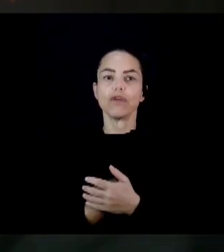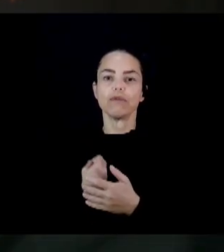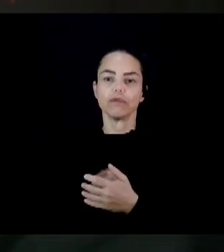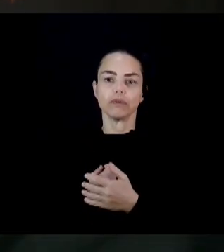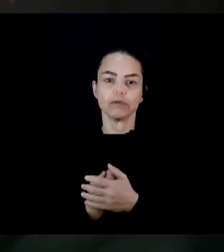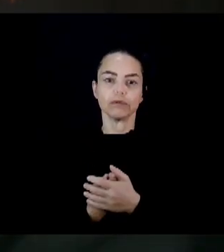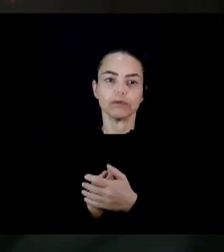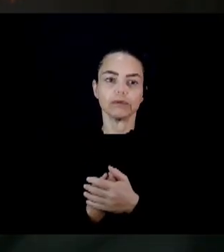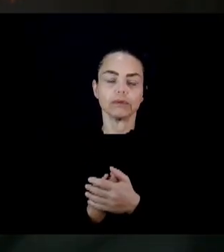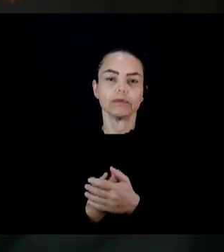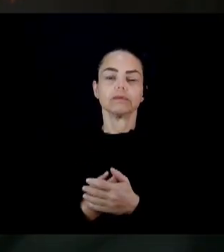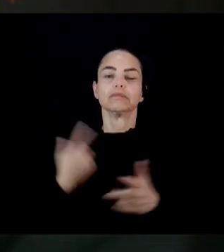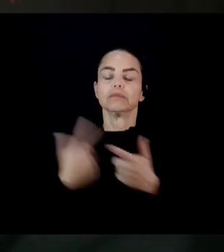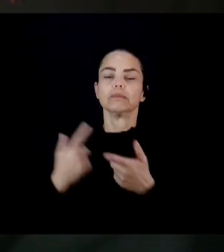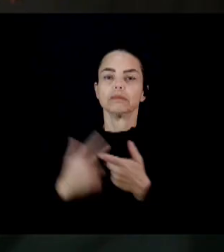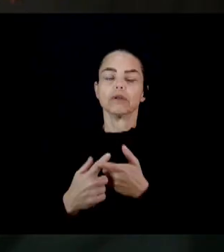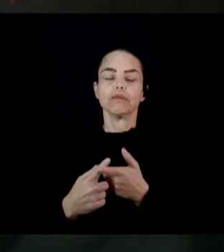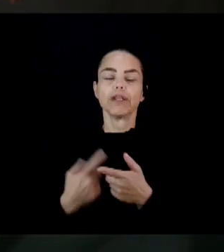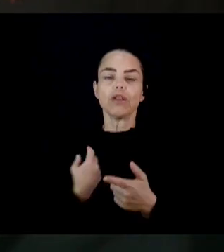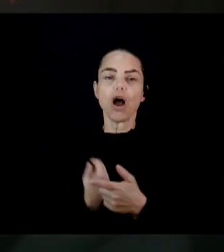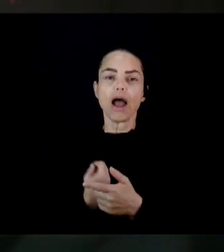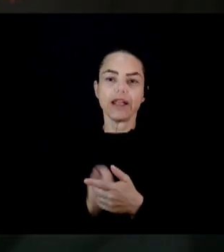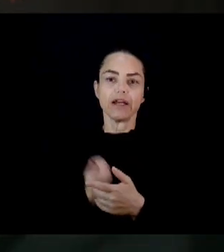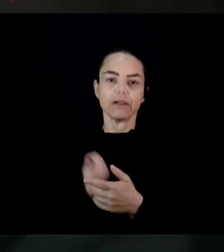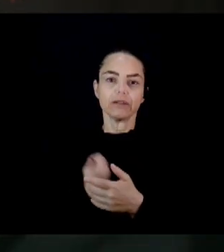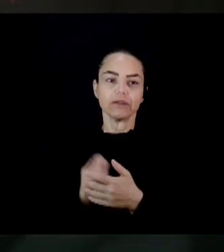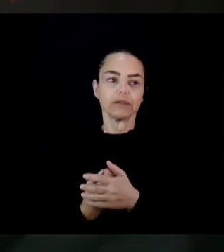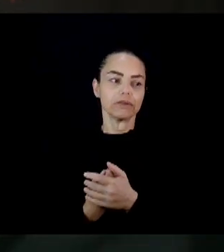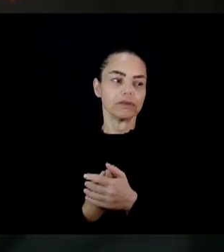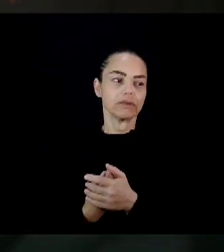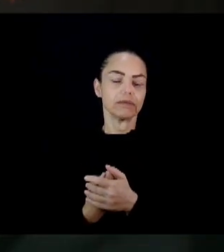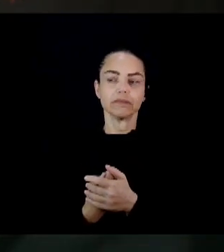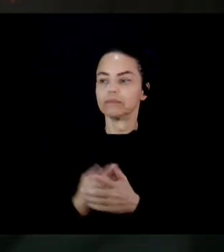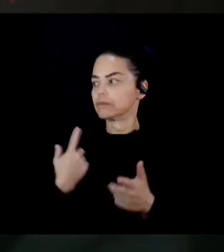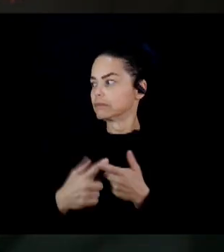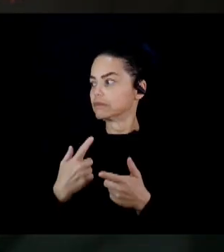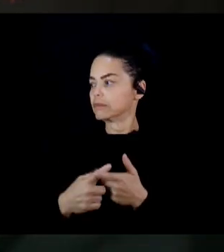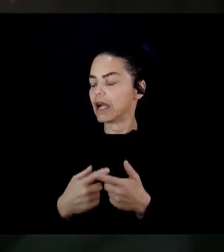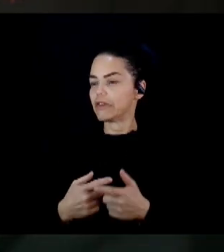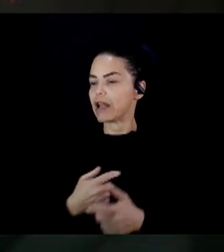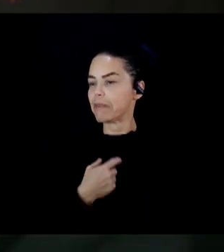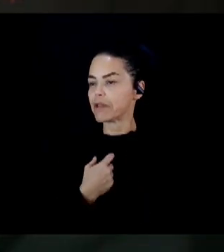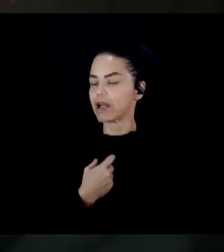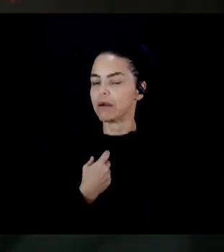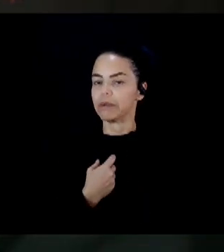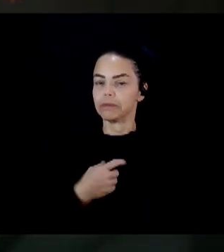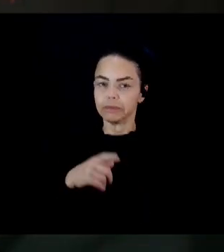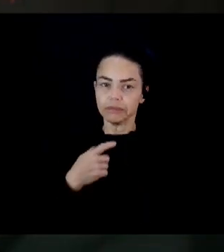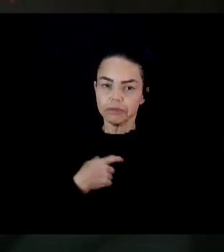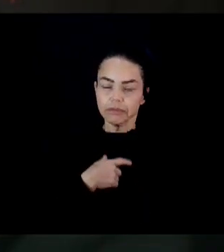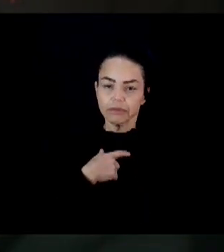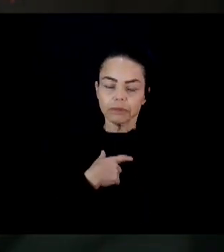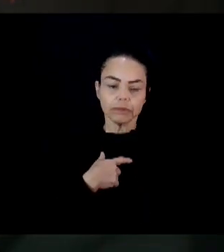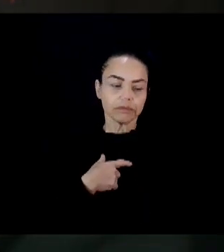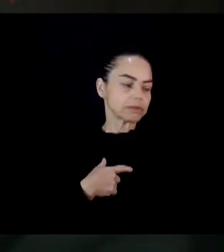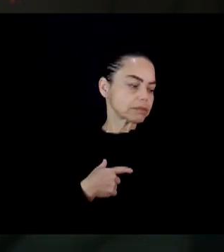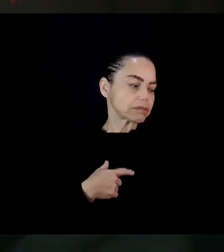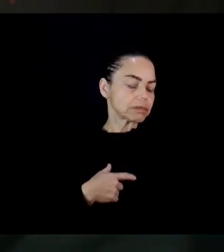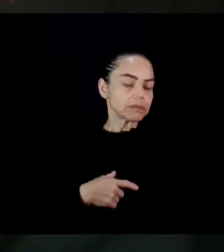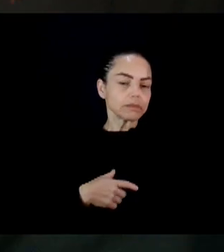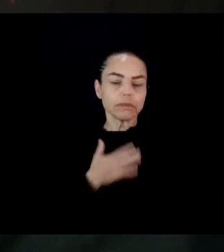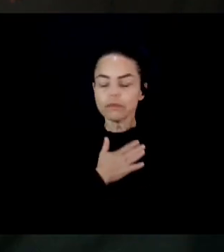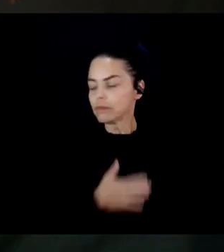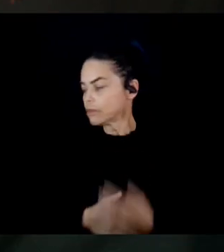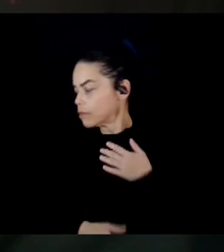isolando. Por quê? Porque hoje ela preferiu ficar em casa, porque amanhã ela se permitiu descansar mais um pouco e